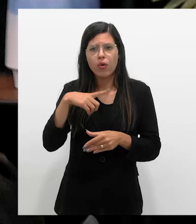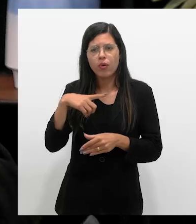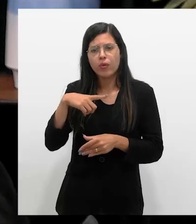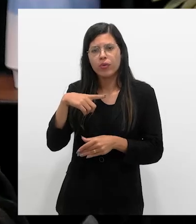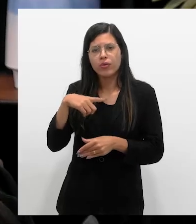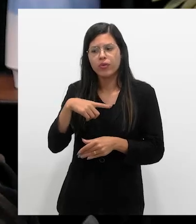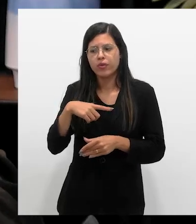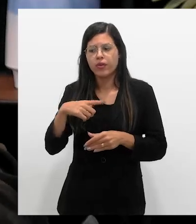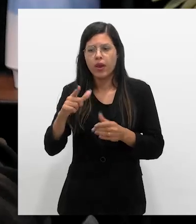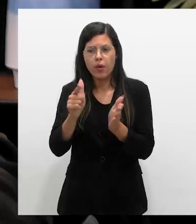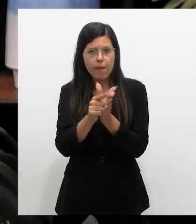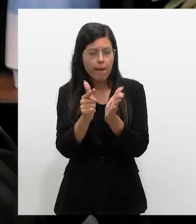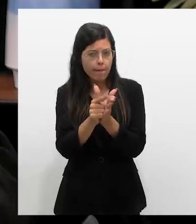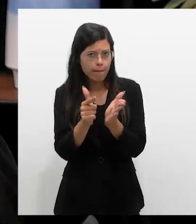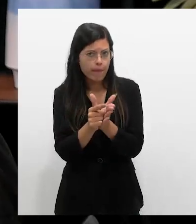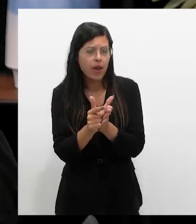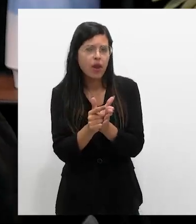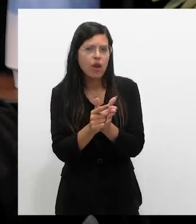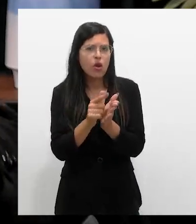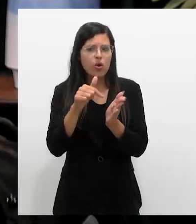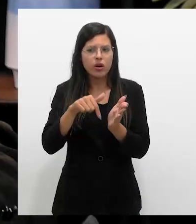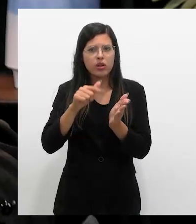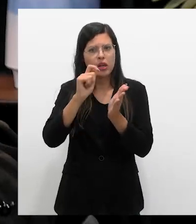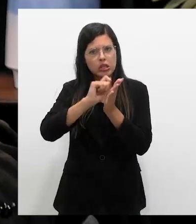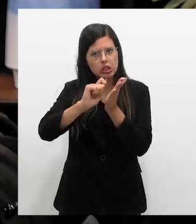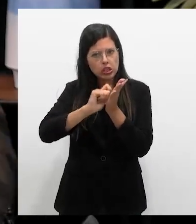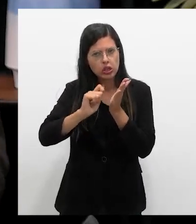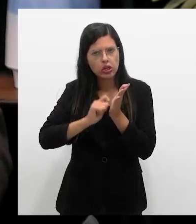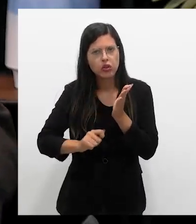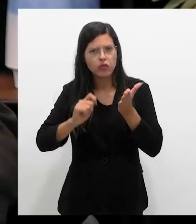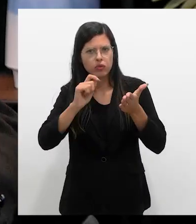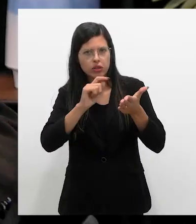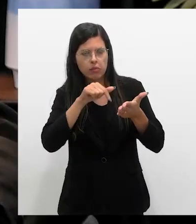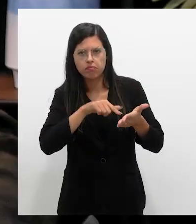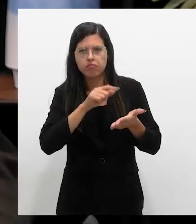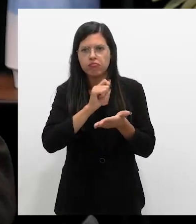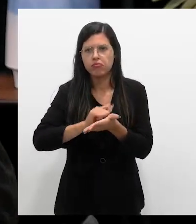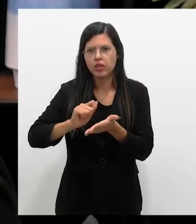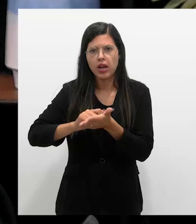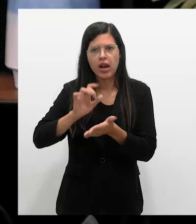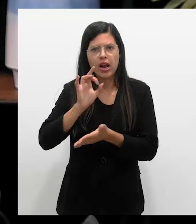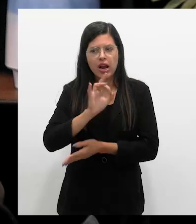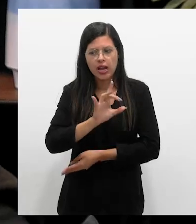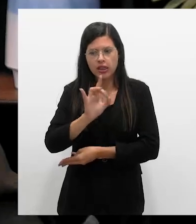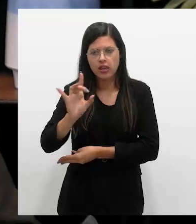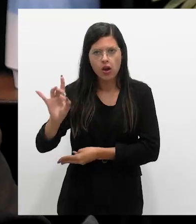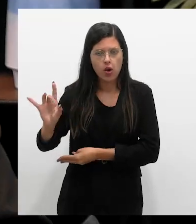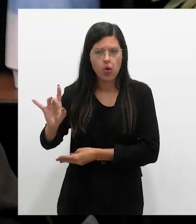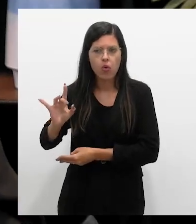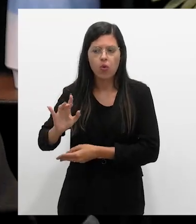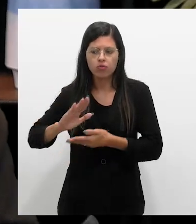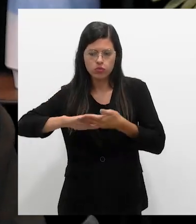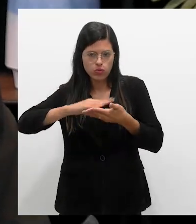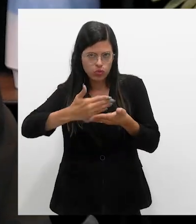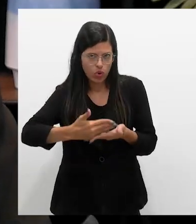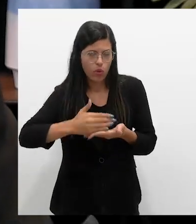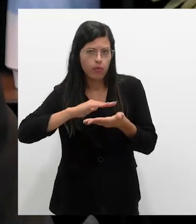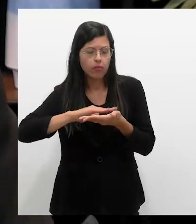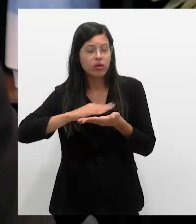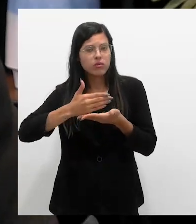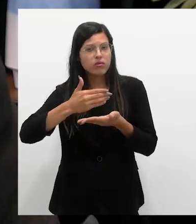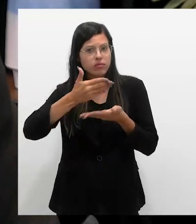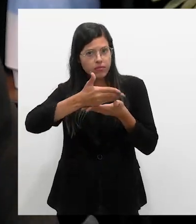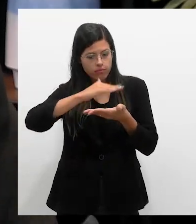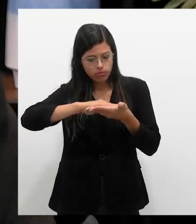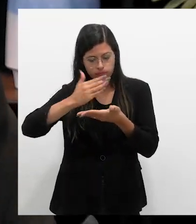Então, que você tem a cédula que diz assim: elejo para sumo pontífice. Aí você escreve ali, dobra 2 vezes, cada um vai um a um na frente